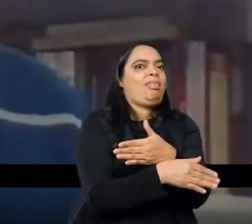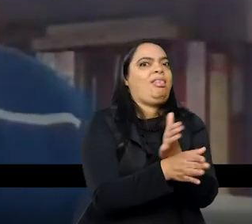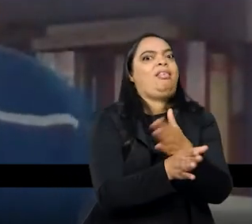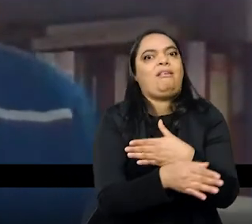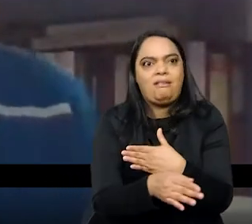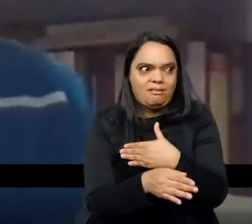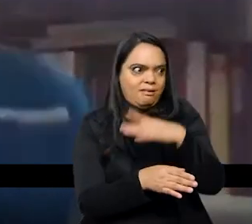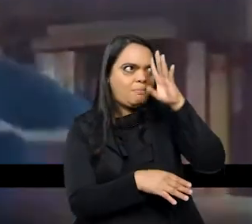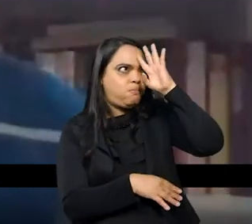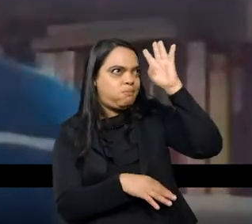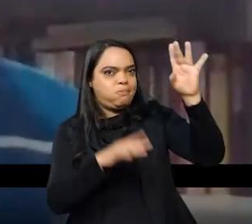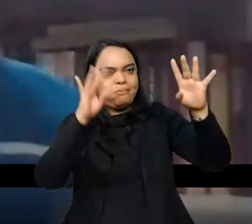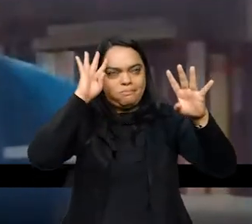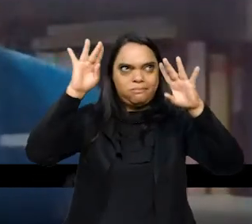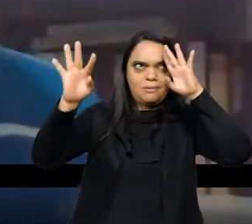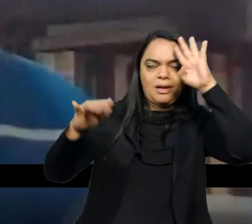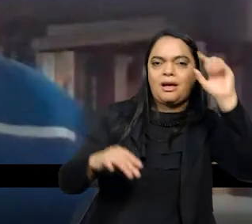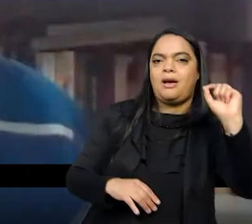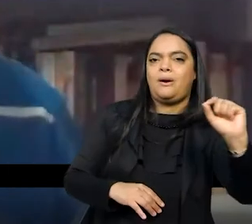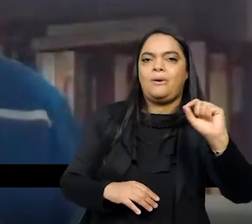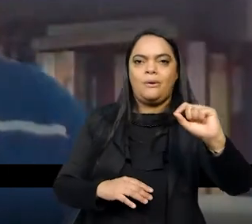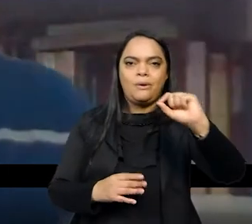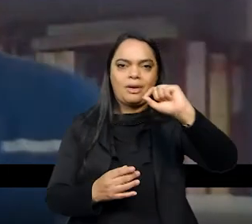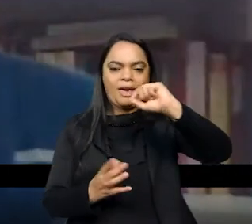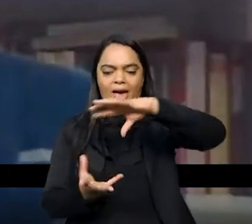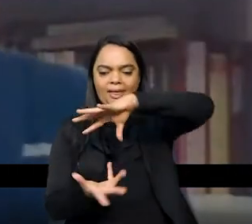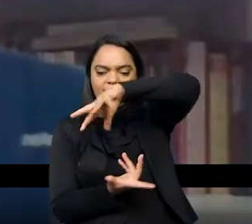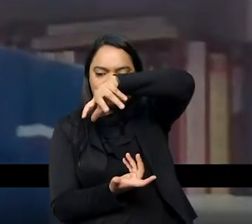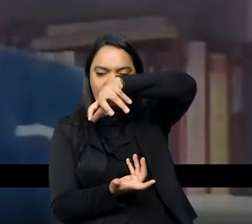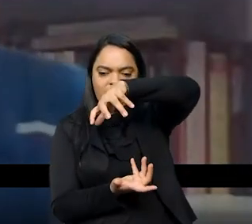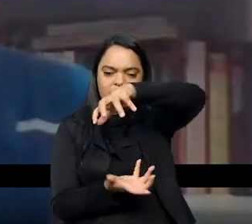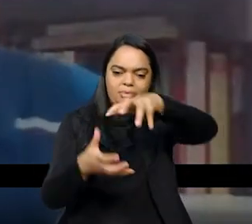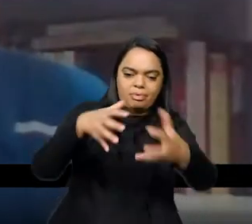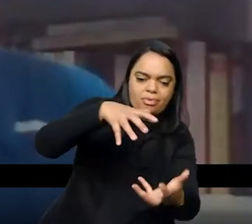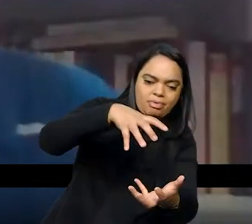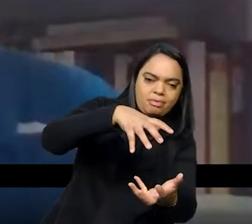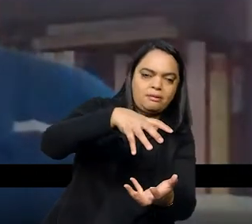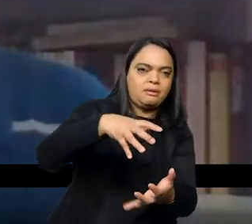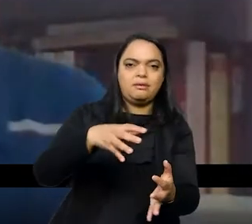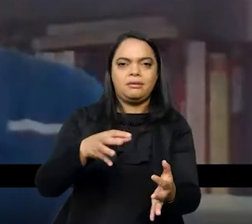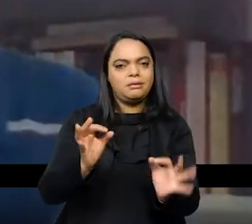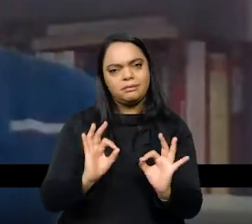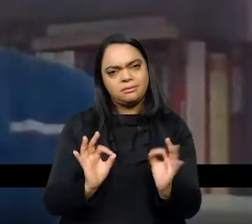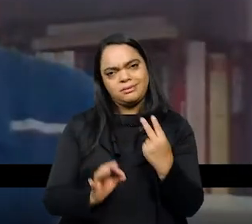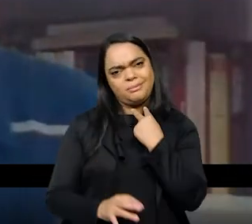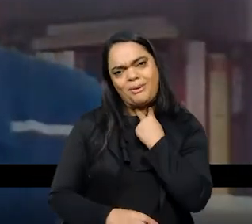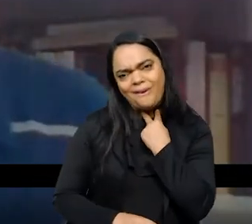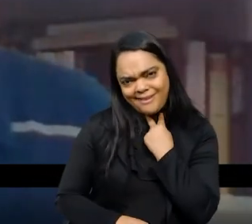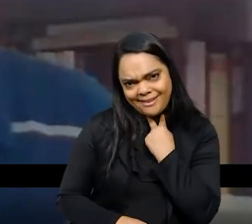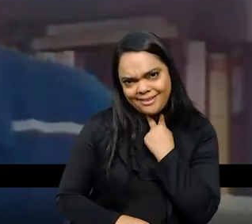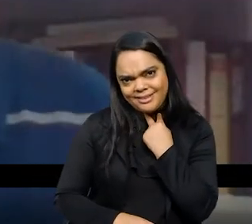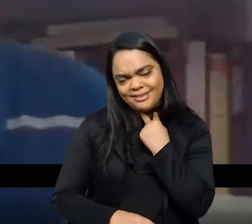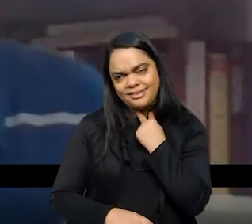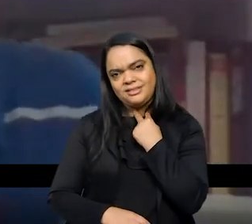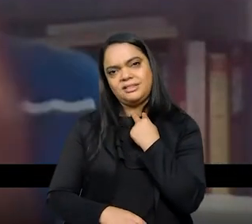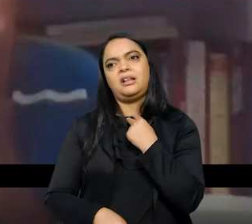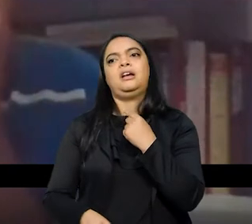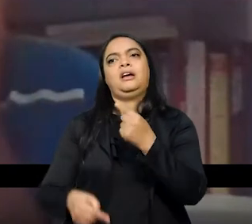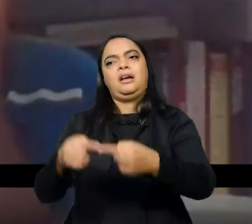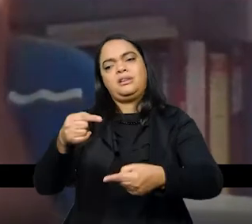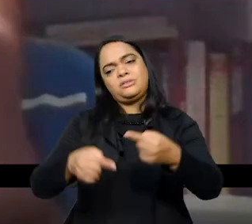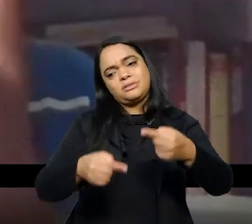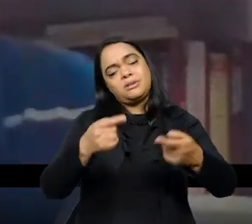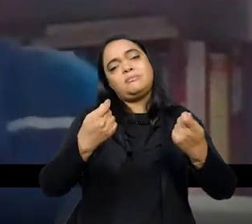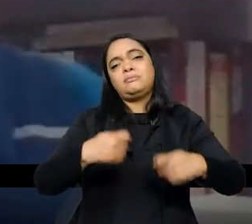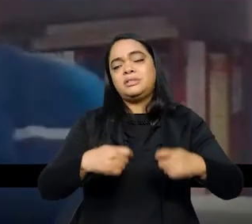que a Terra era de cabeça para baixo. Não pode ser assim. Né? Então, eu acho que é a discussão, Laís. E exemplos